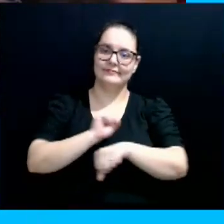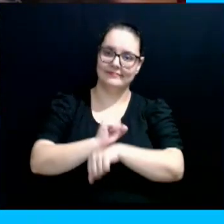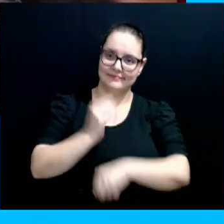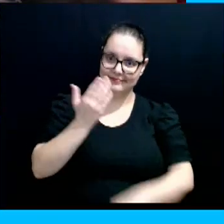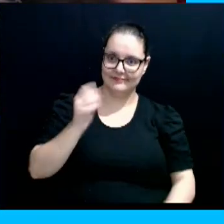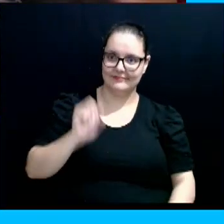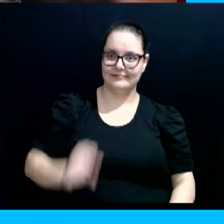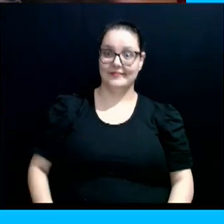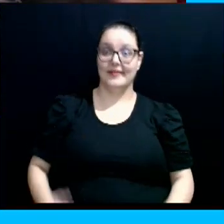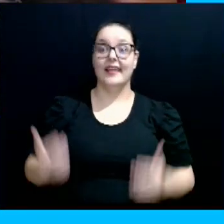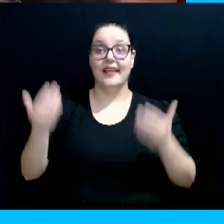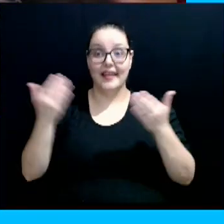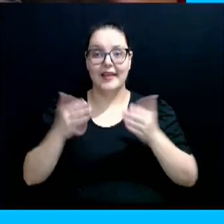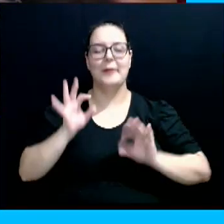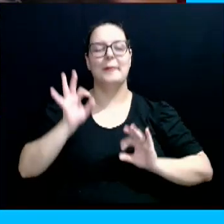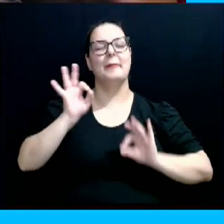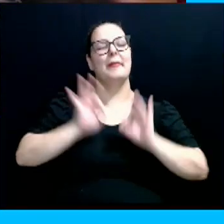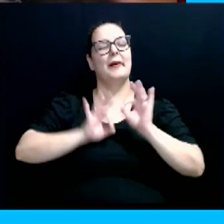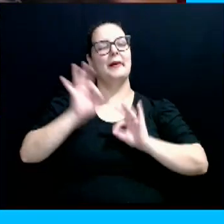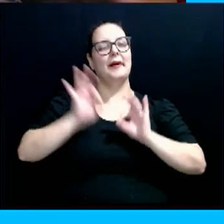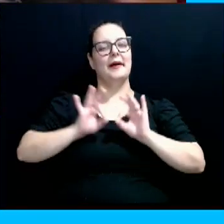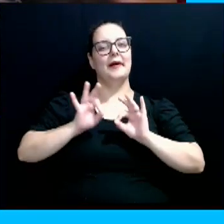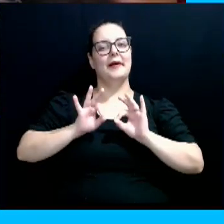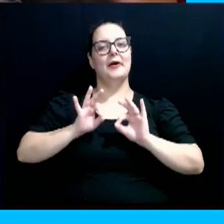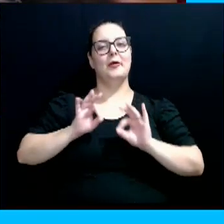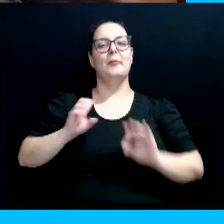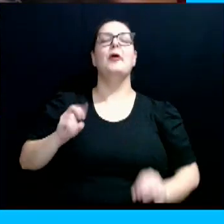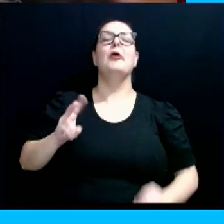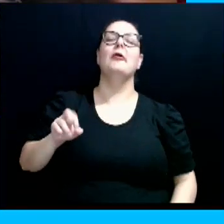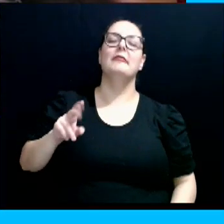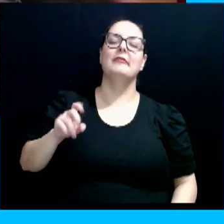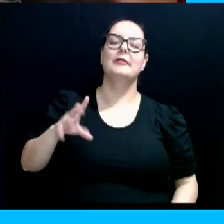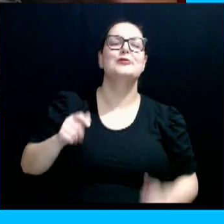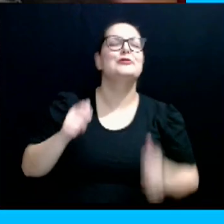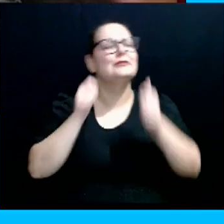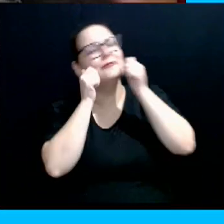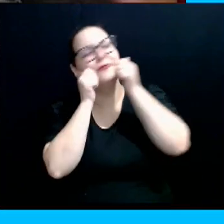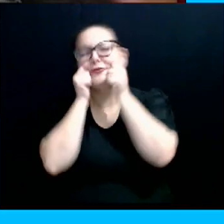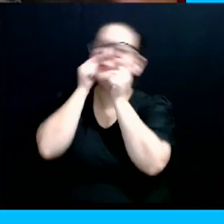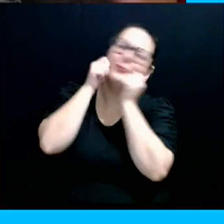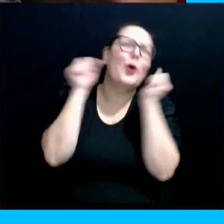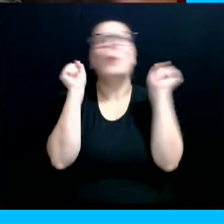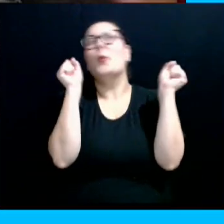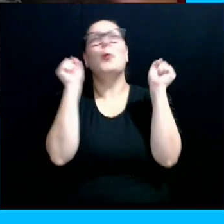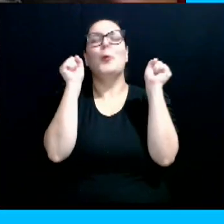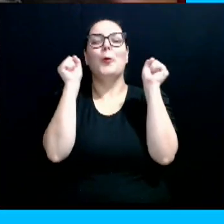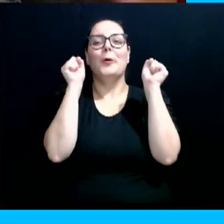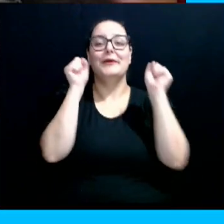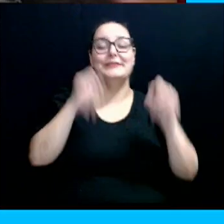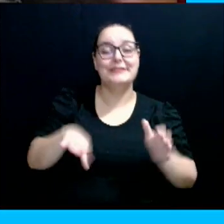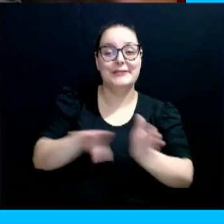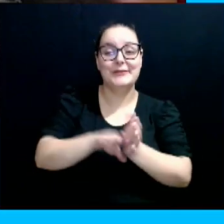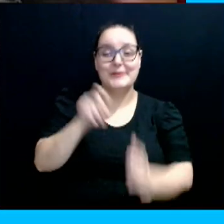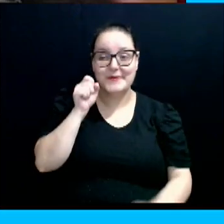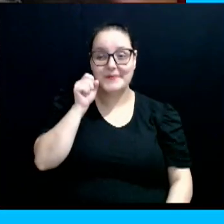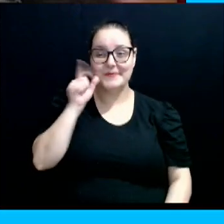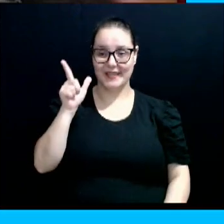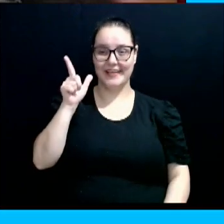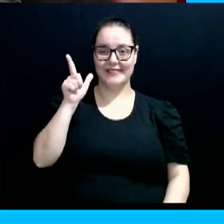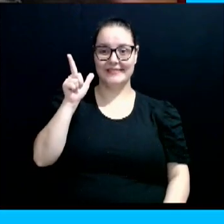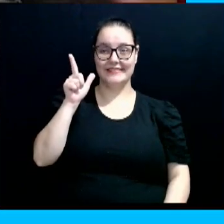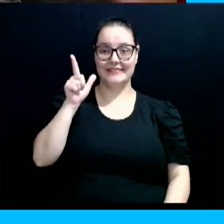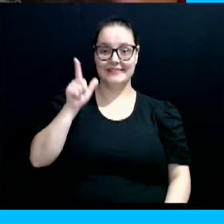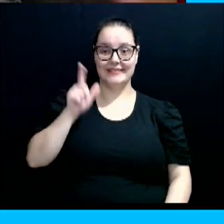agora, prepare-se para uma overdose de fofura. Chegou a turma do Miau e eles estão prontos para conquistar o